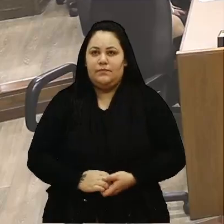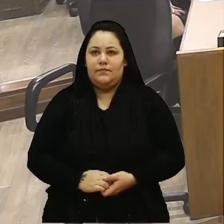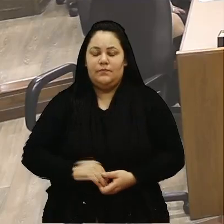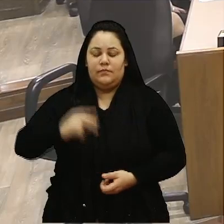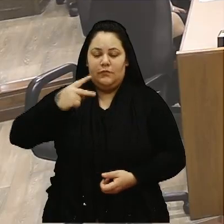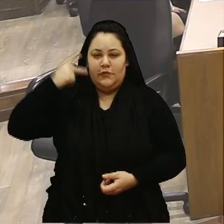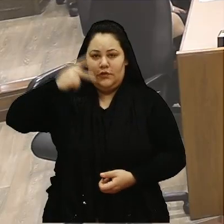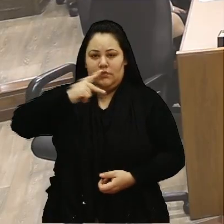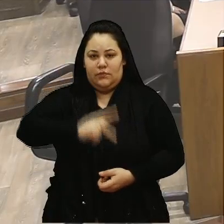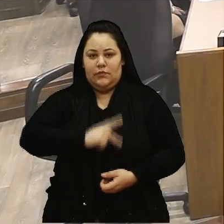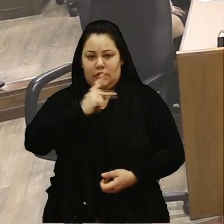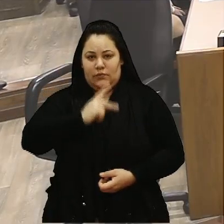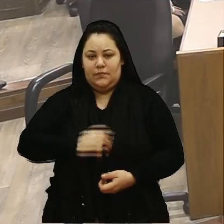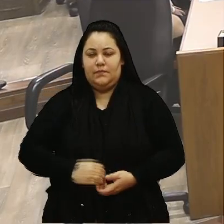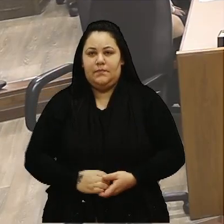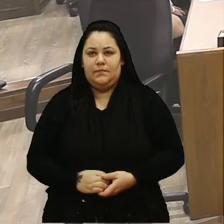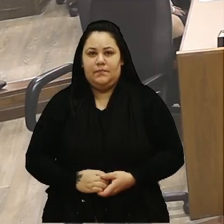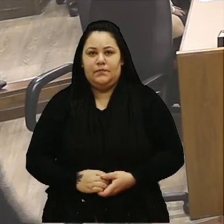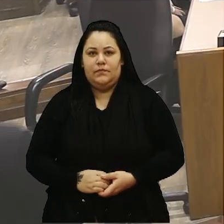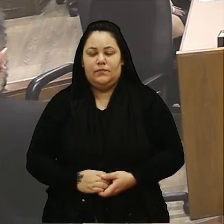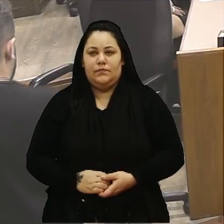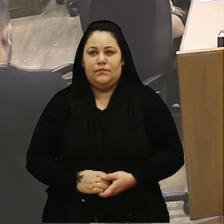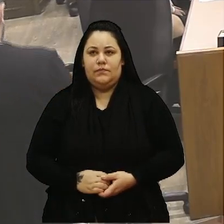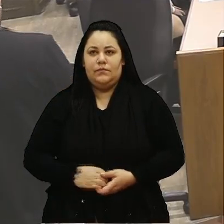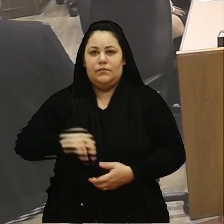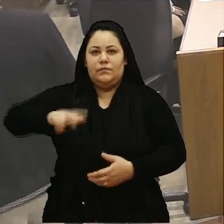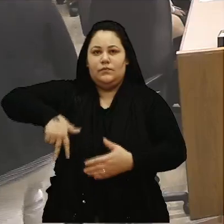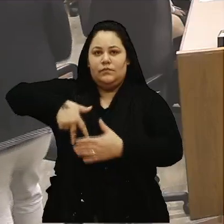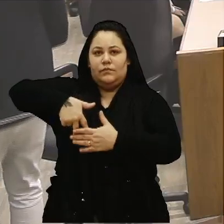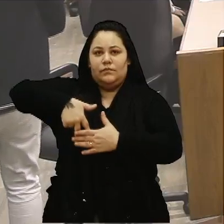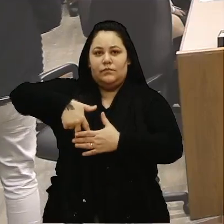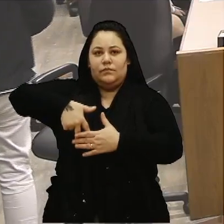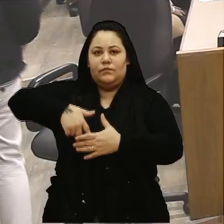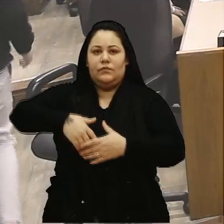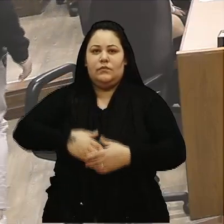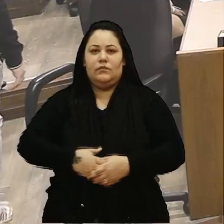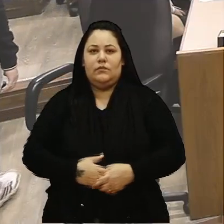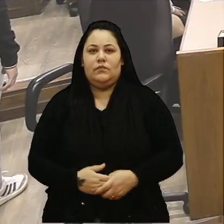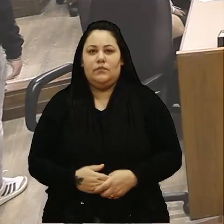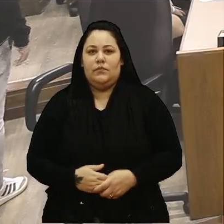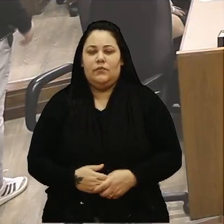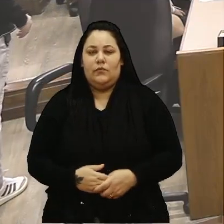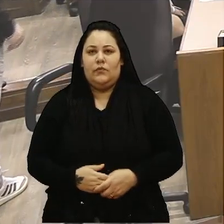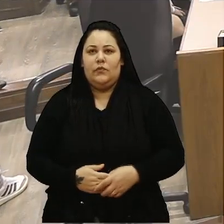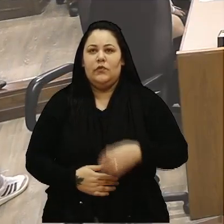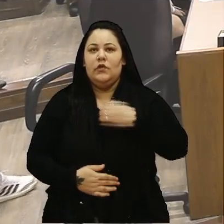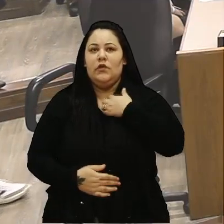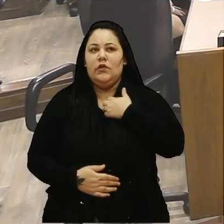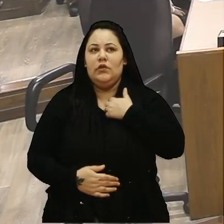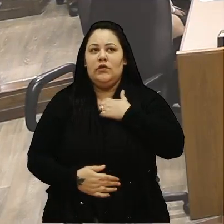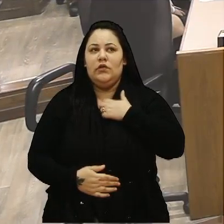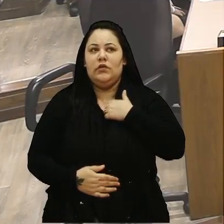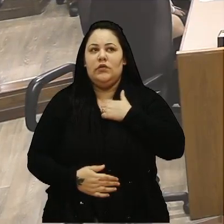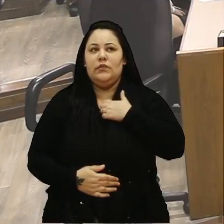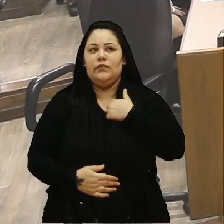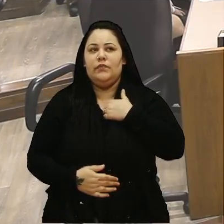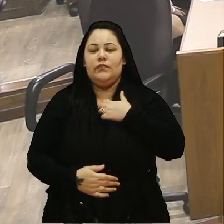vereador Pedro Rodrigues. Da tribuna. Da tribuna.